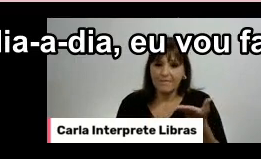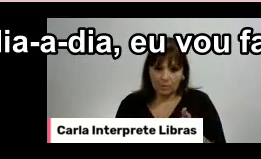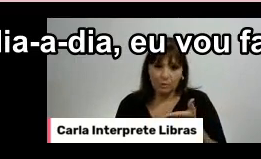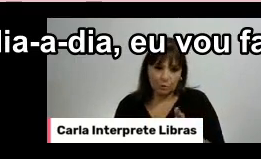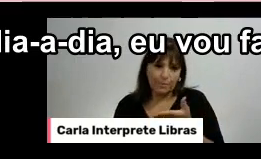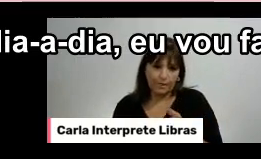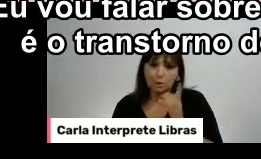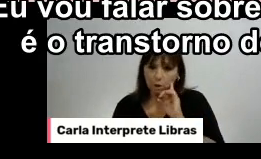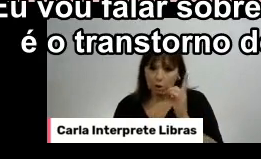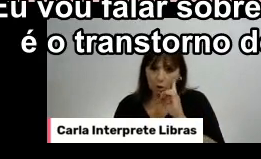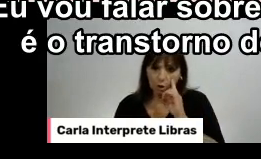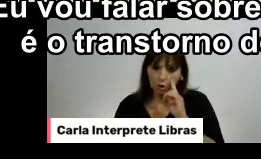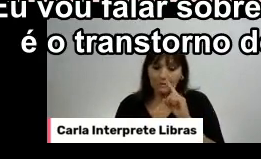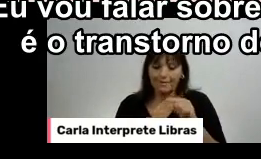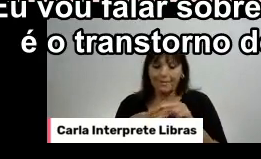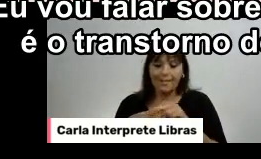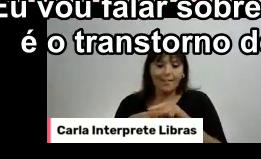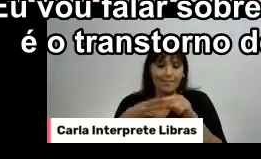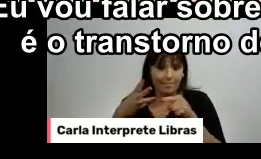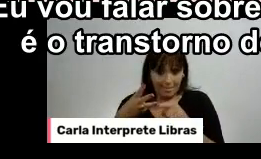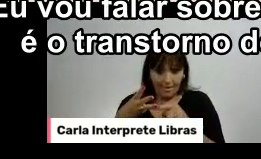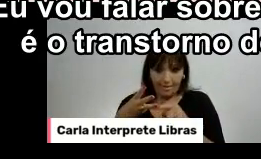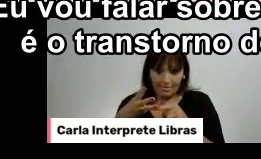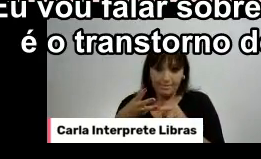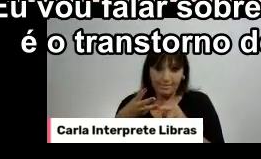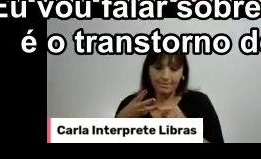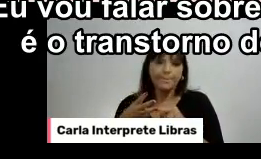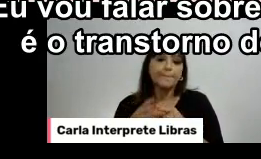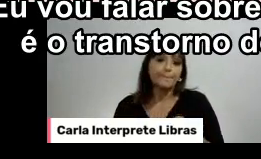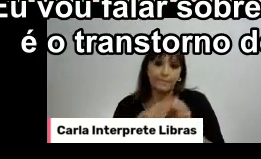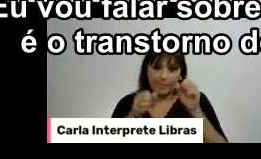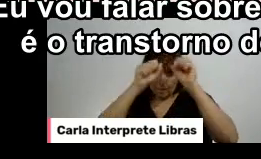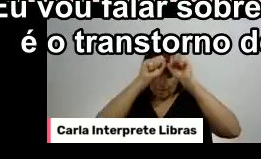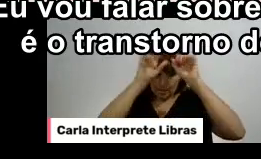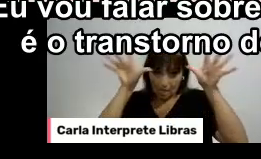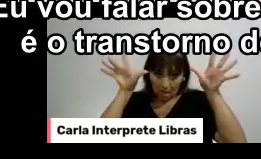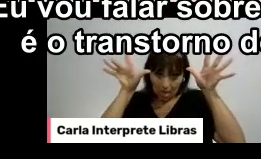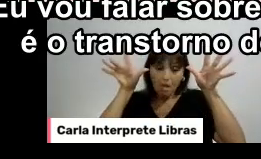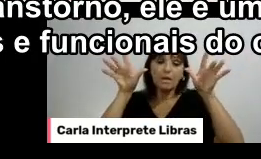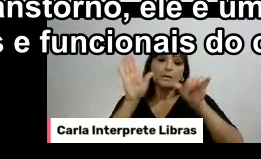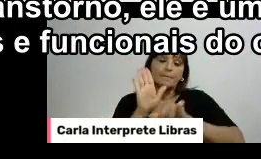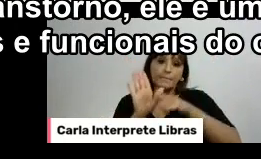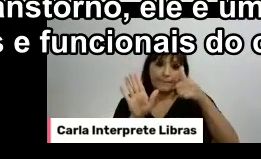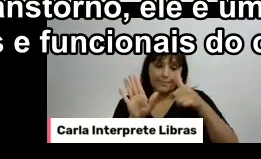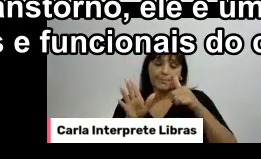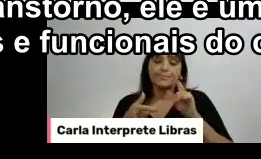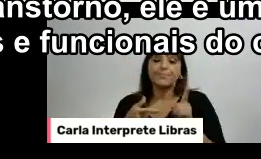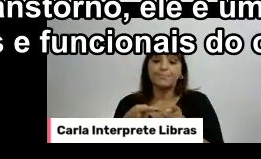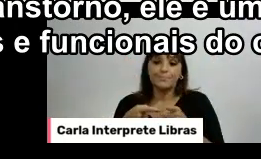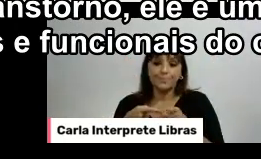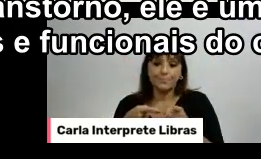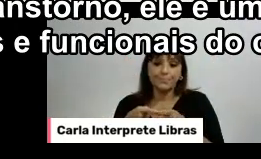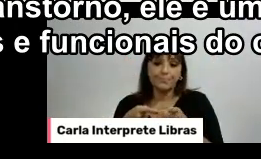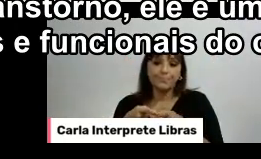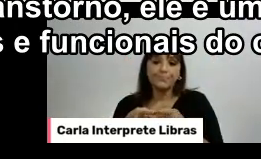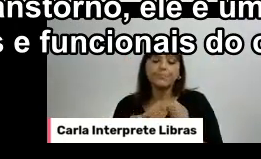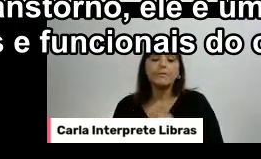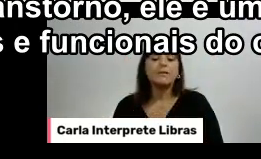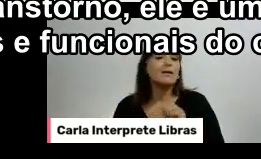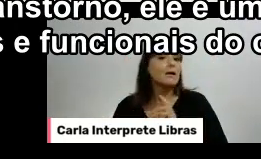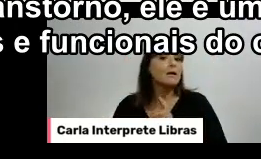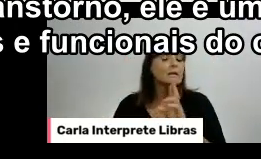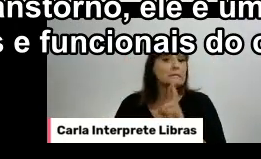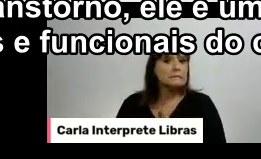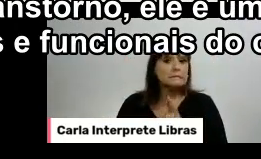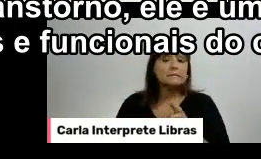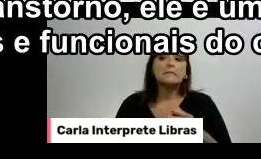sobre 3 delas, tá? Eu vou falar sobre o TEA primeiro, que é o transtorno do espectro autista. O transtorno, ele é um resultado de